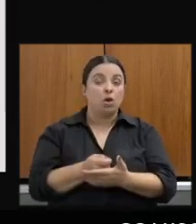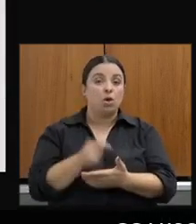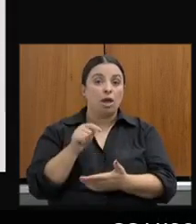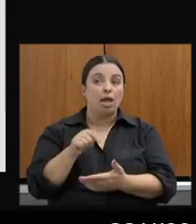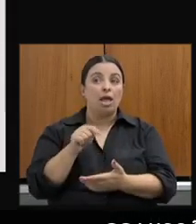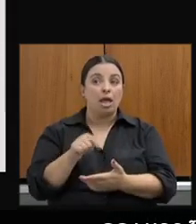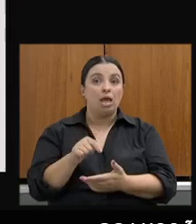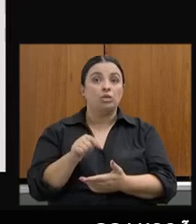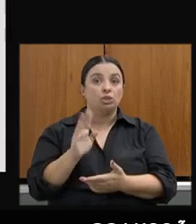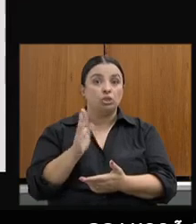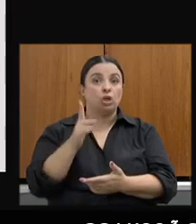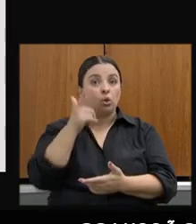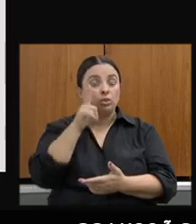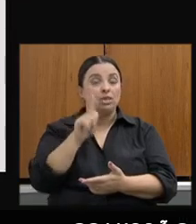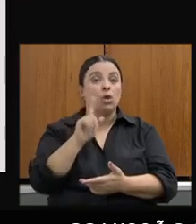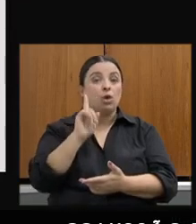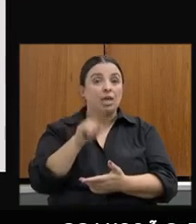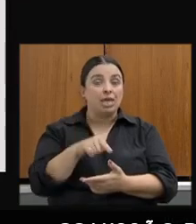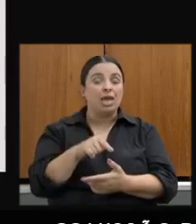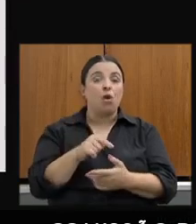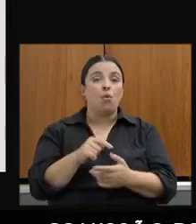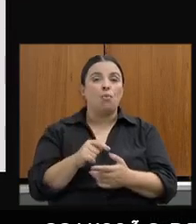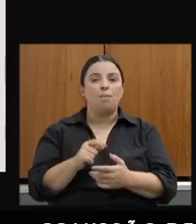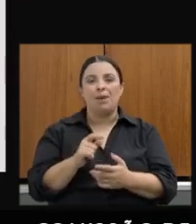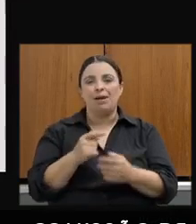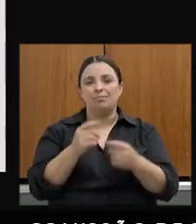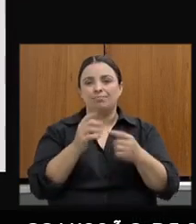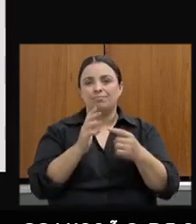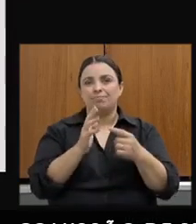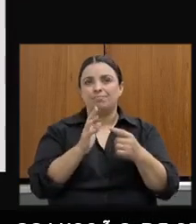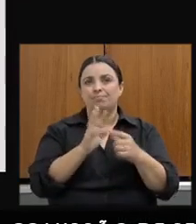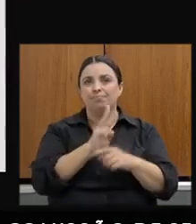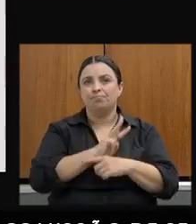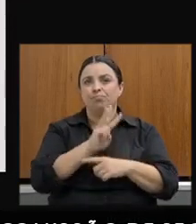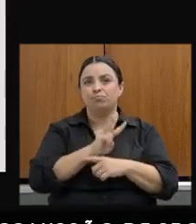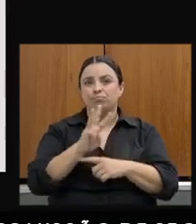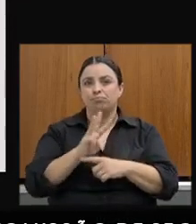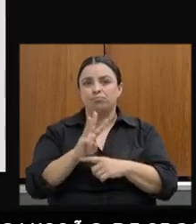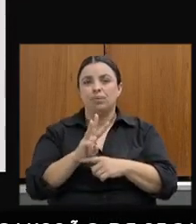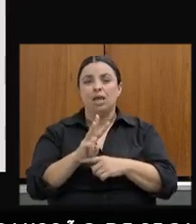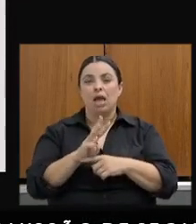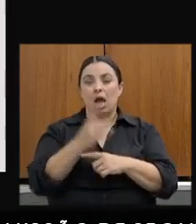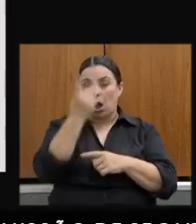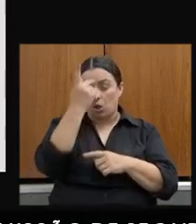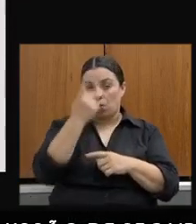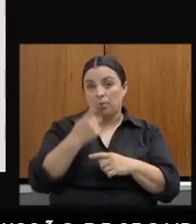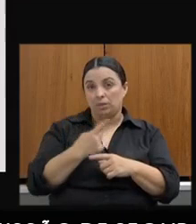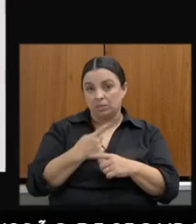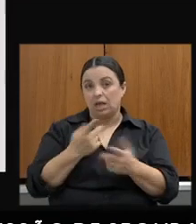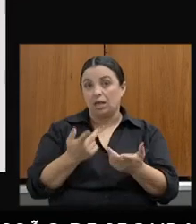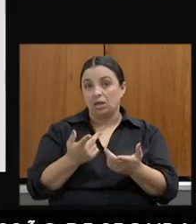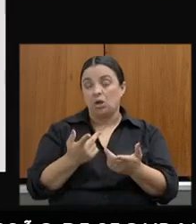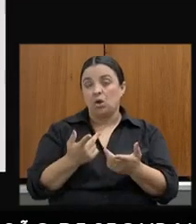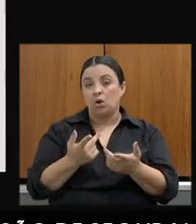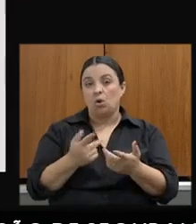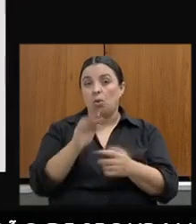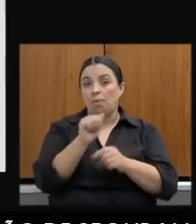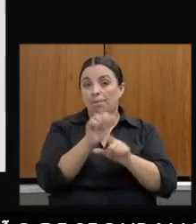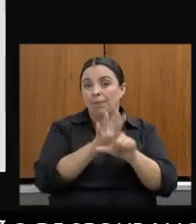de uma ferramenta automatizada com painel do plantão digital para que o policial